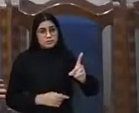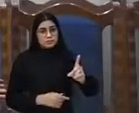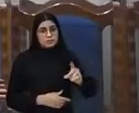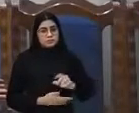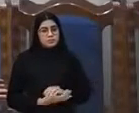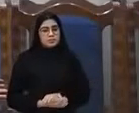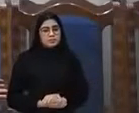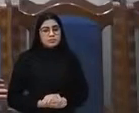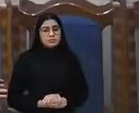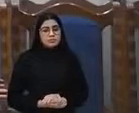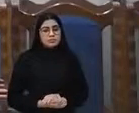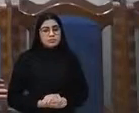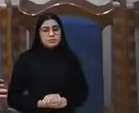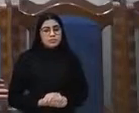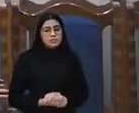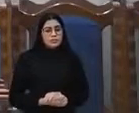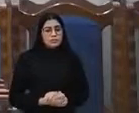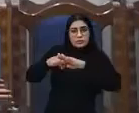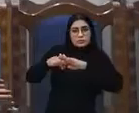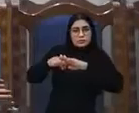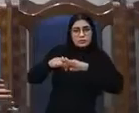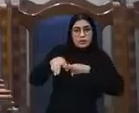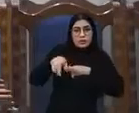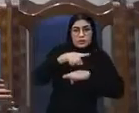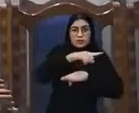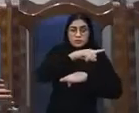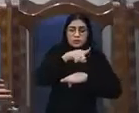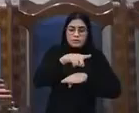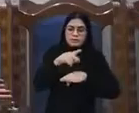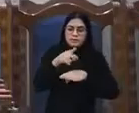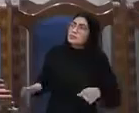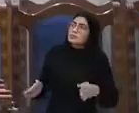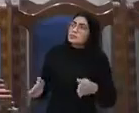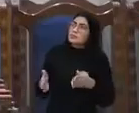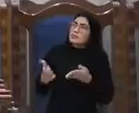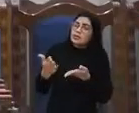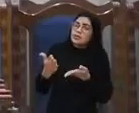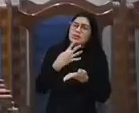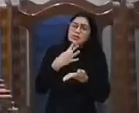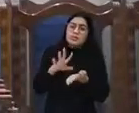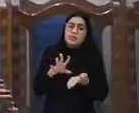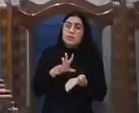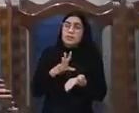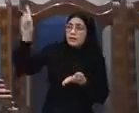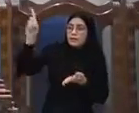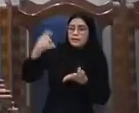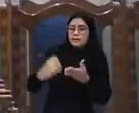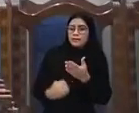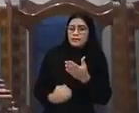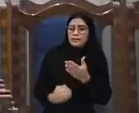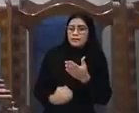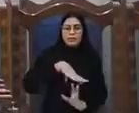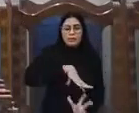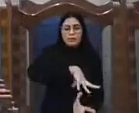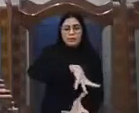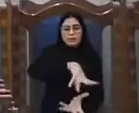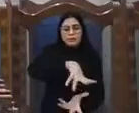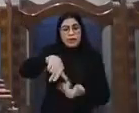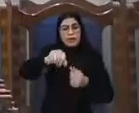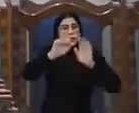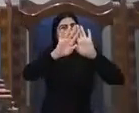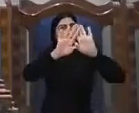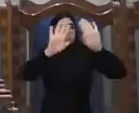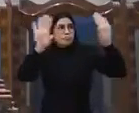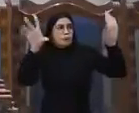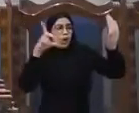mundo e tudo que nele há. Ele é Senhor do céu e da terra e não habita